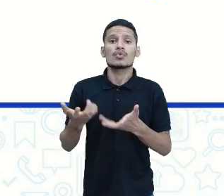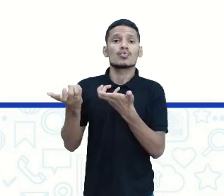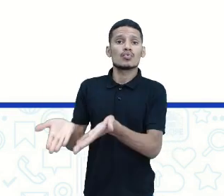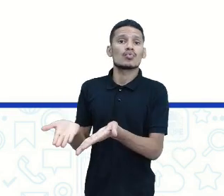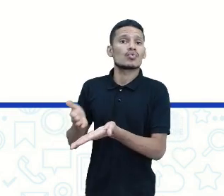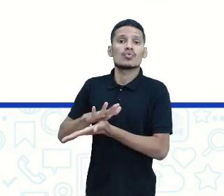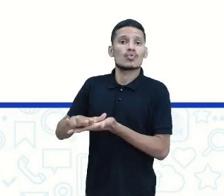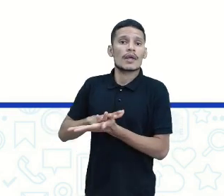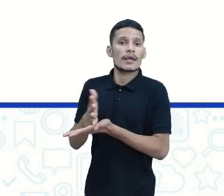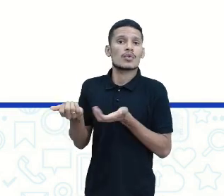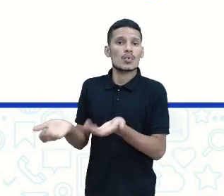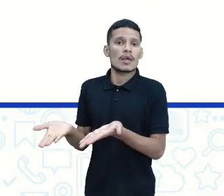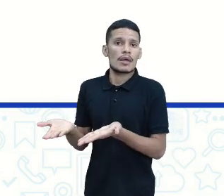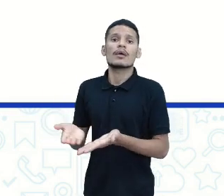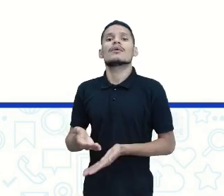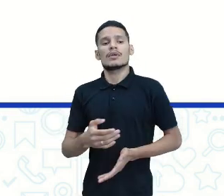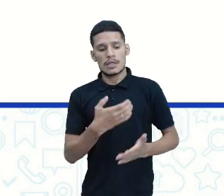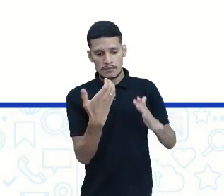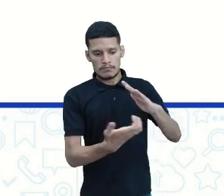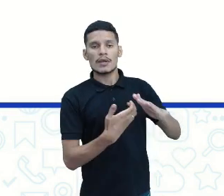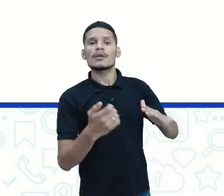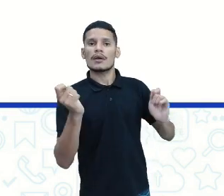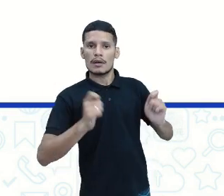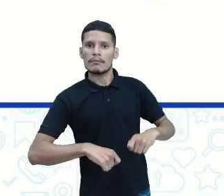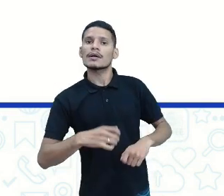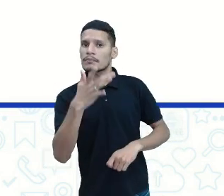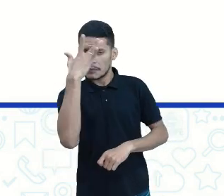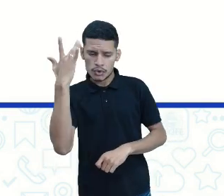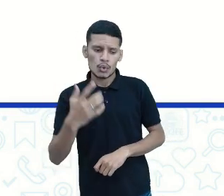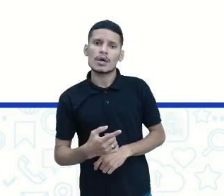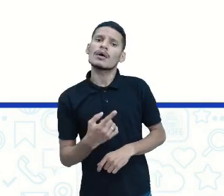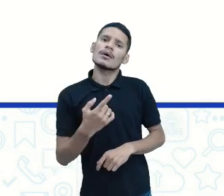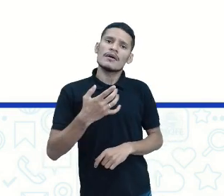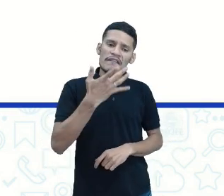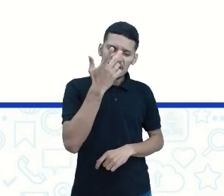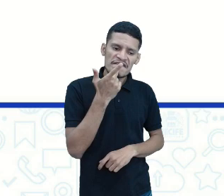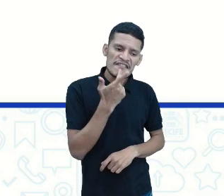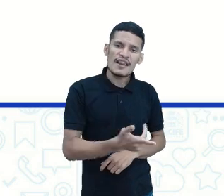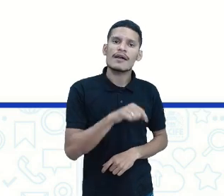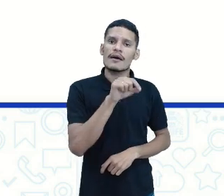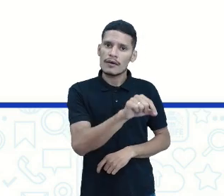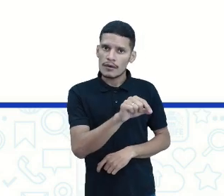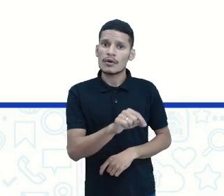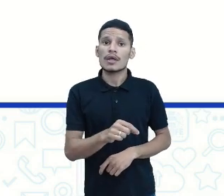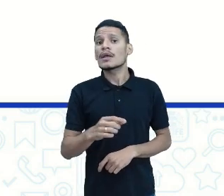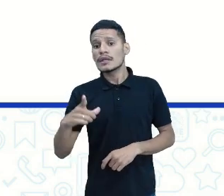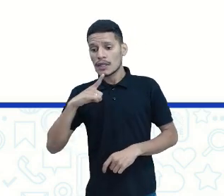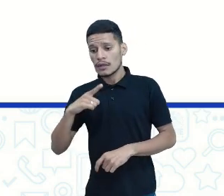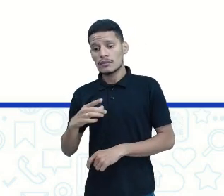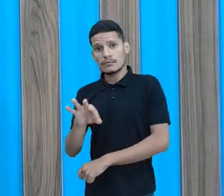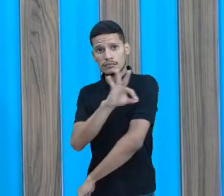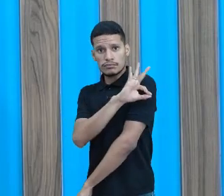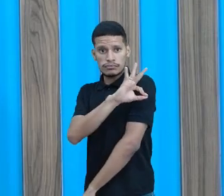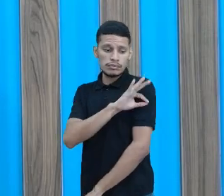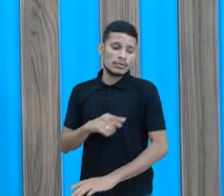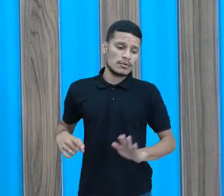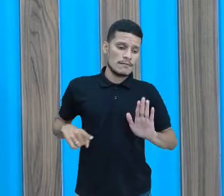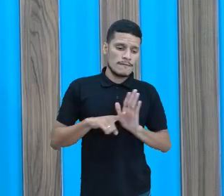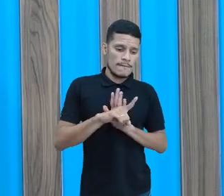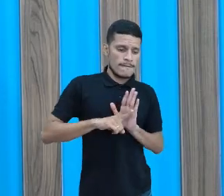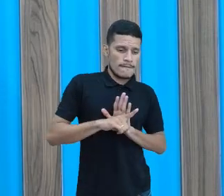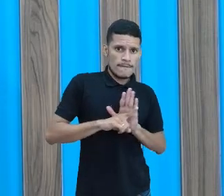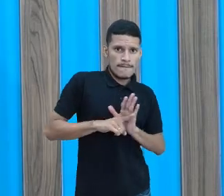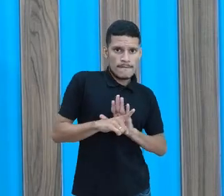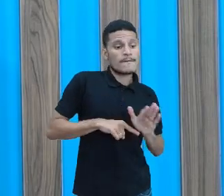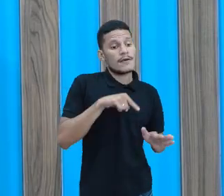aí essa empresa pode ser denunciada e, uma vez denunciada, vai haver uma investigação e ela pode ser punida, pode pagar uma